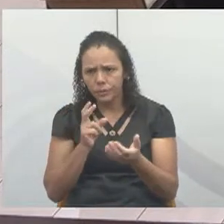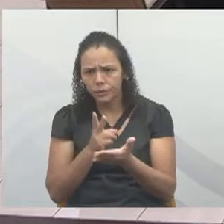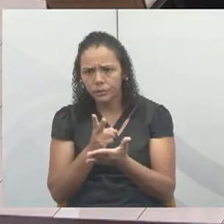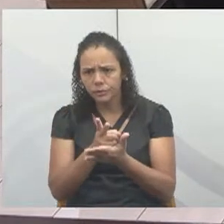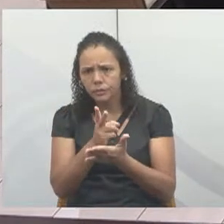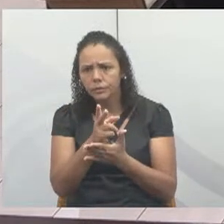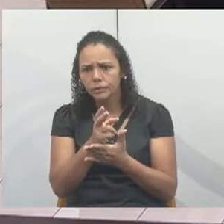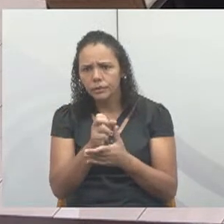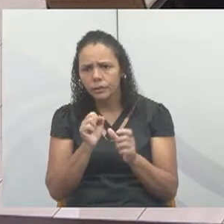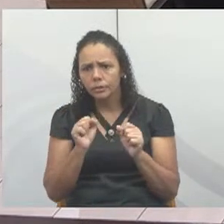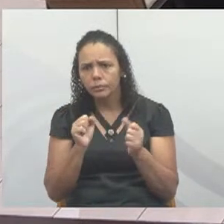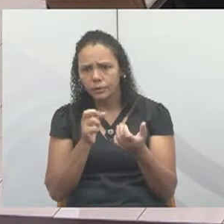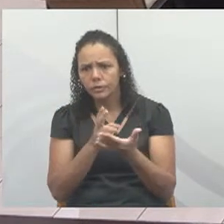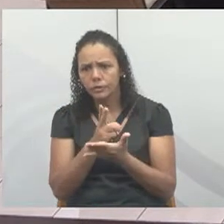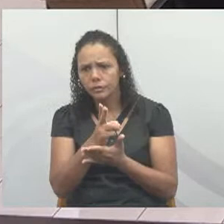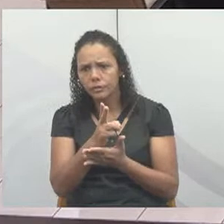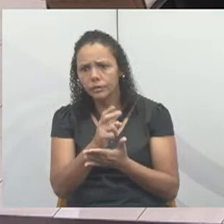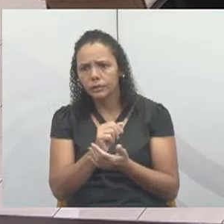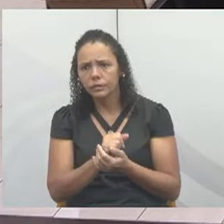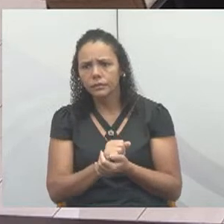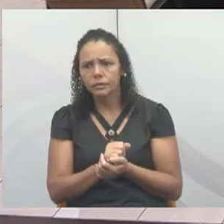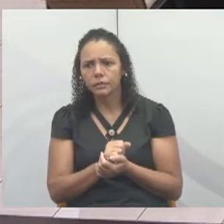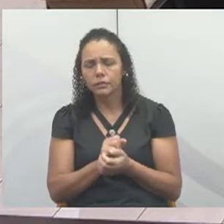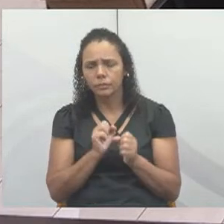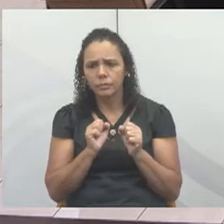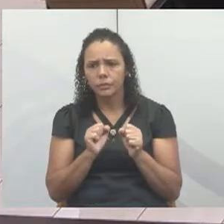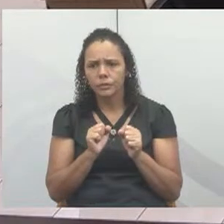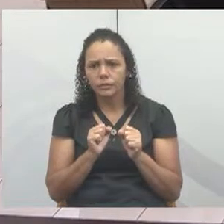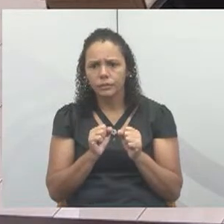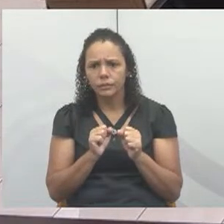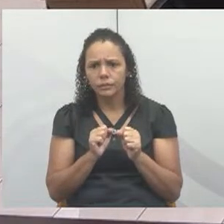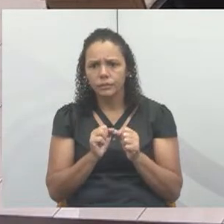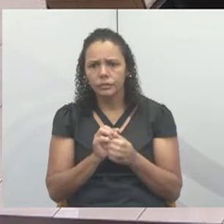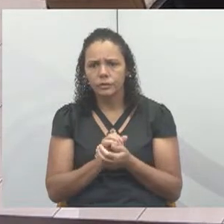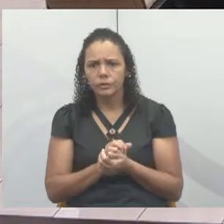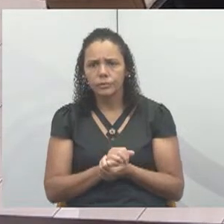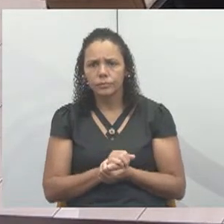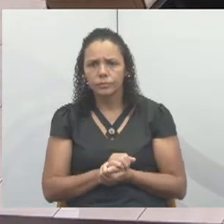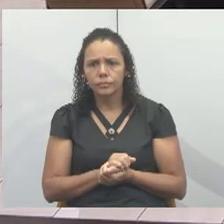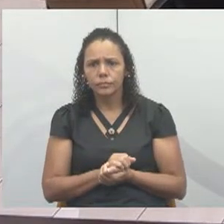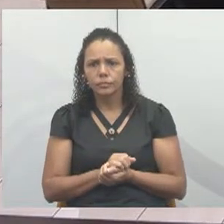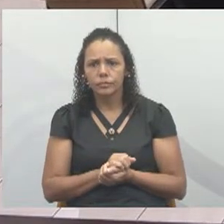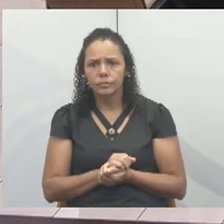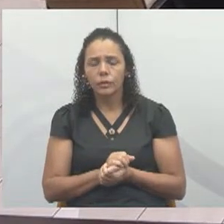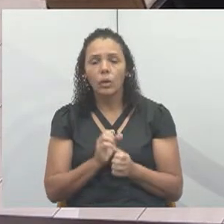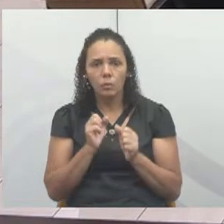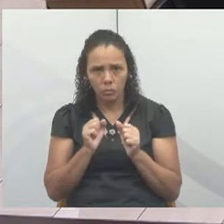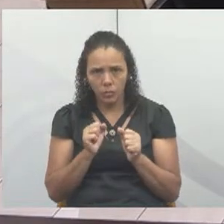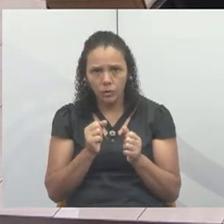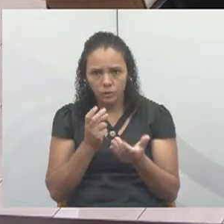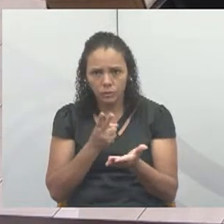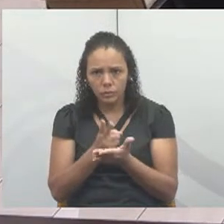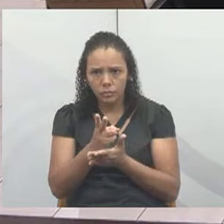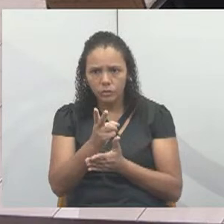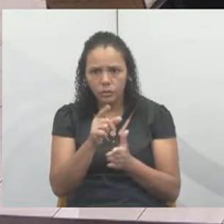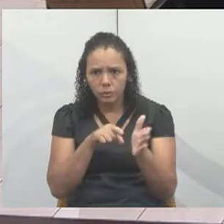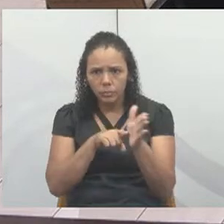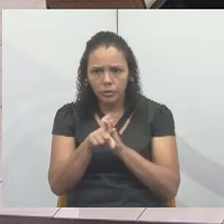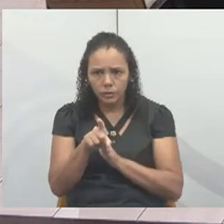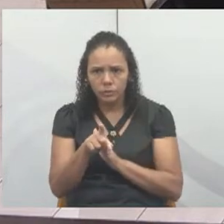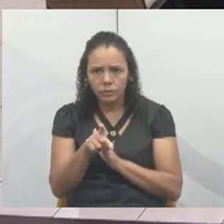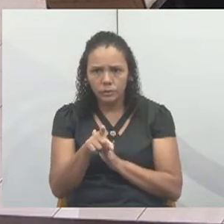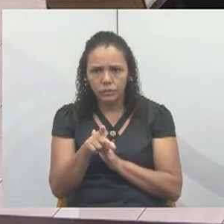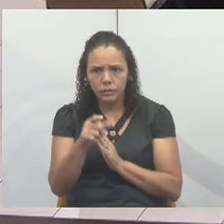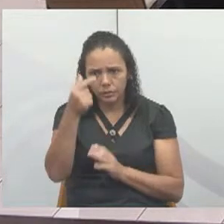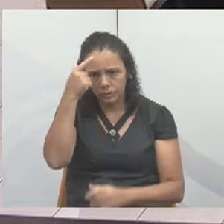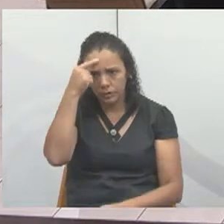eu volto? Pode terminar essa do esporte? Posso? Posso terminar, Edgar? Só do